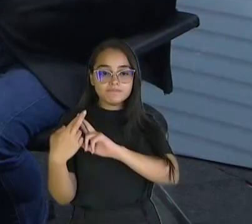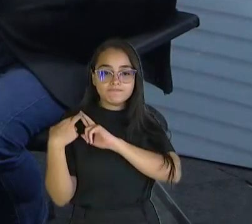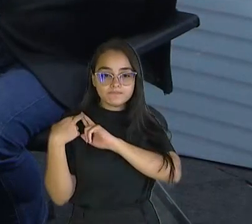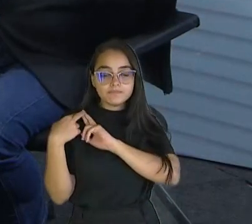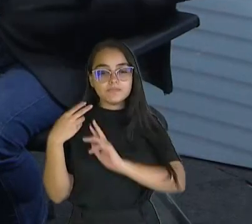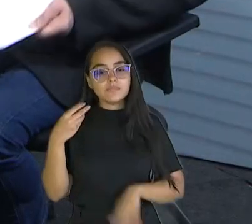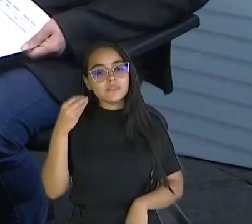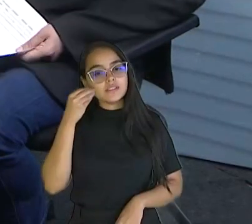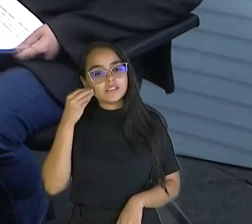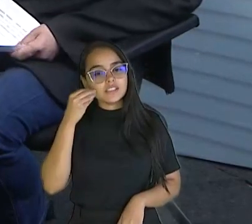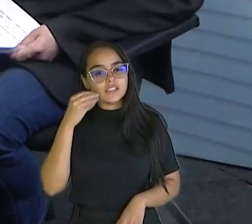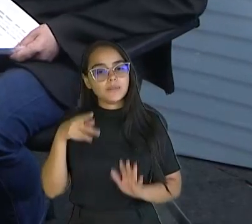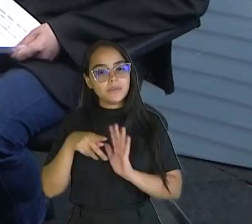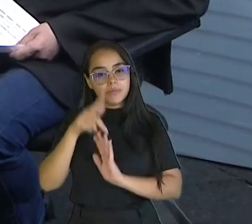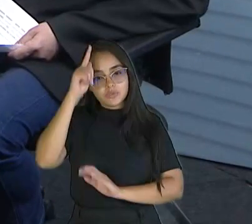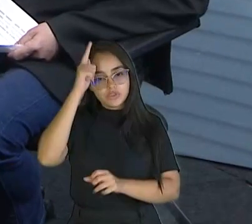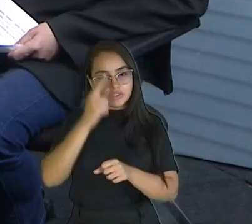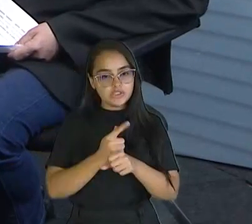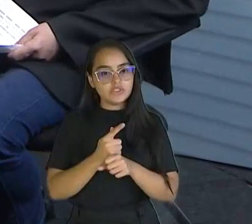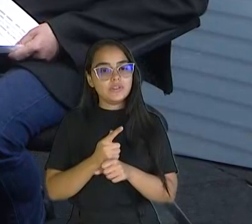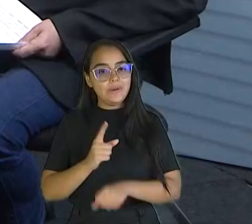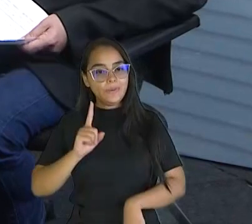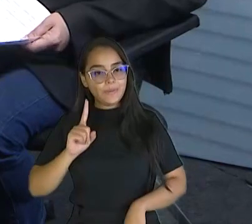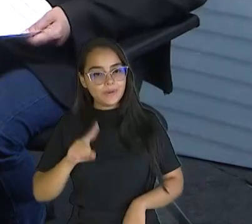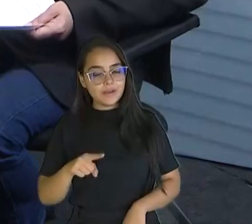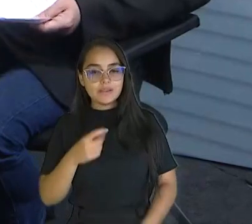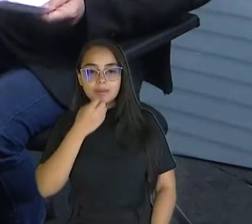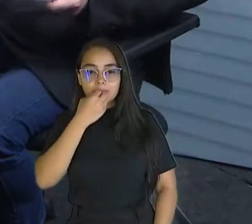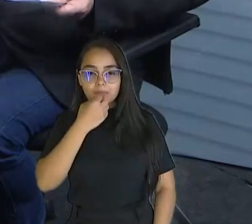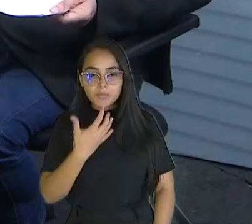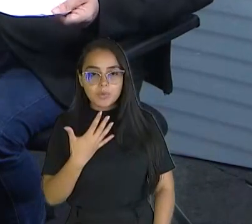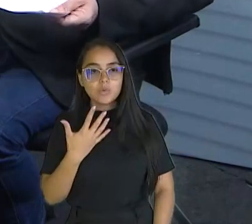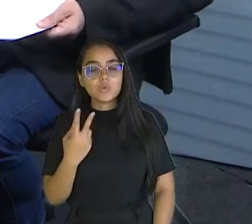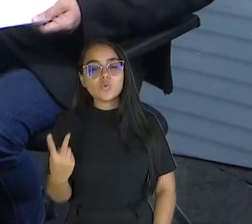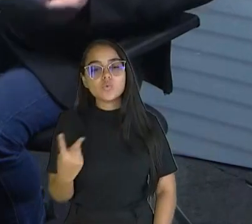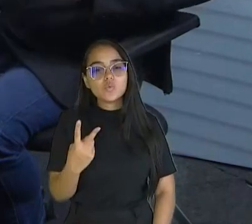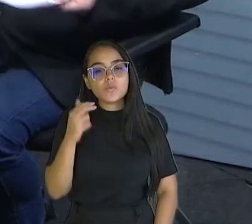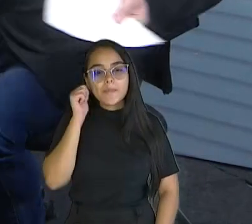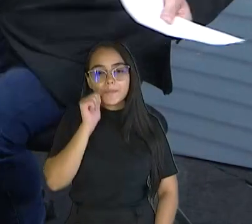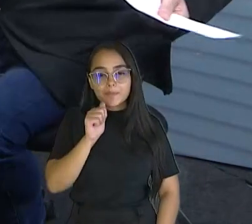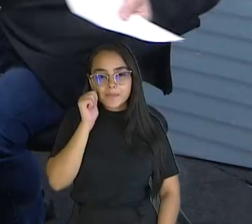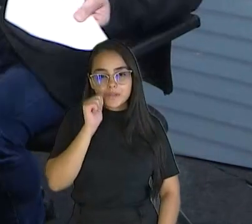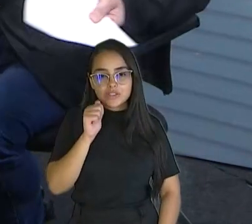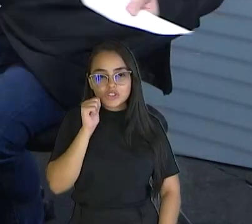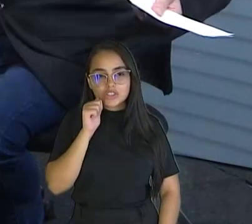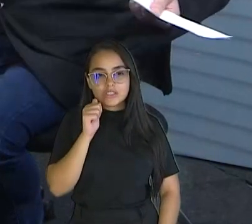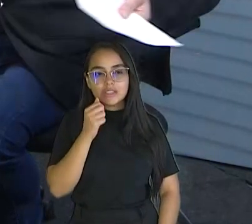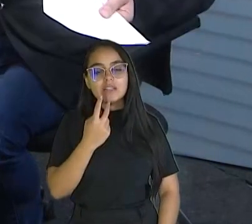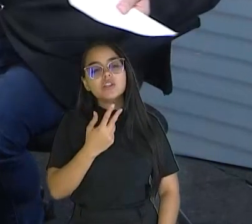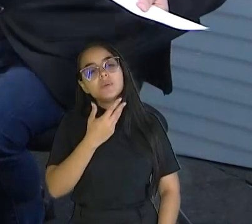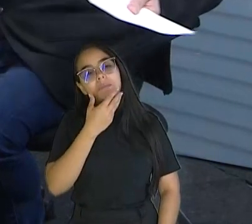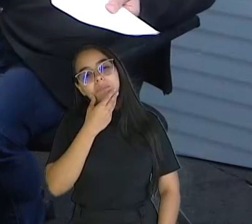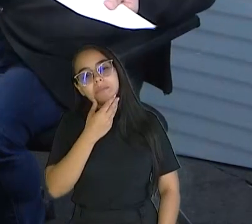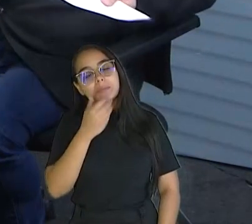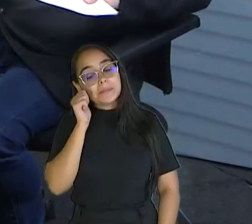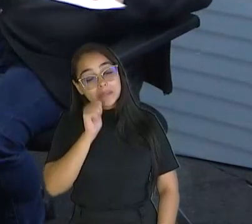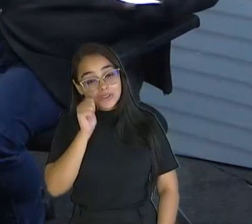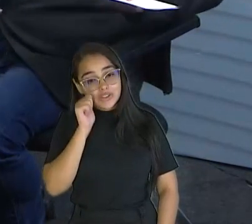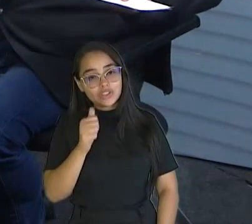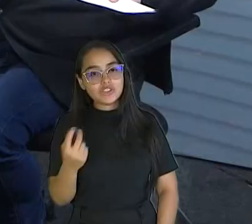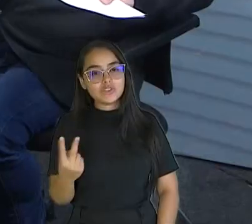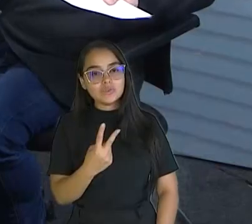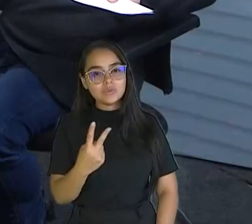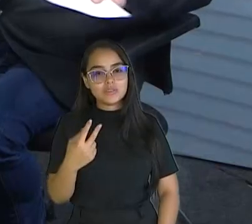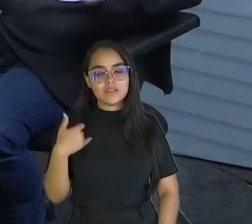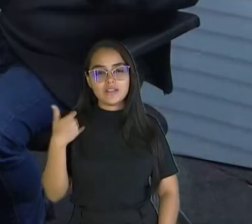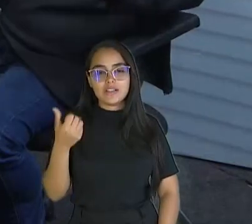eu acho que isso é uma baita de uma... Que bom, duas meninas, eu posso chamar de meninas, porque eu tenho 60 anos, né? Eu